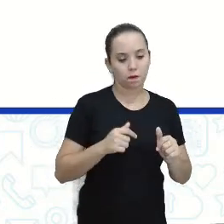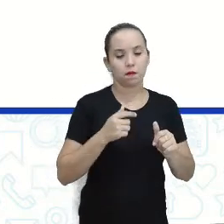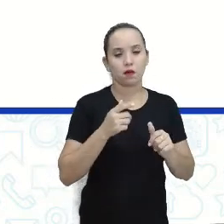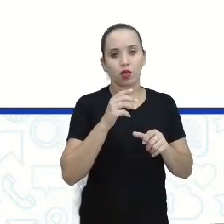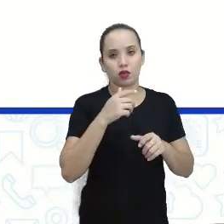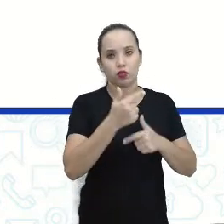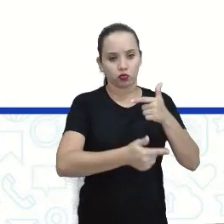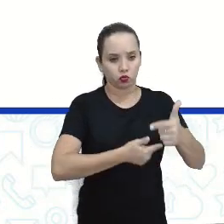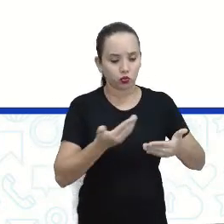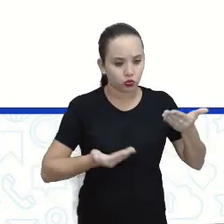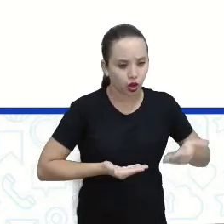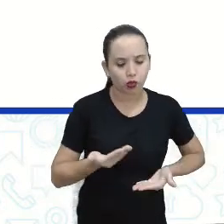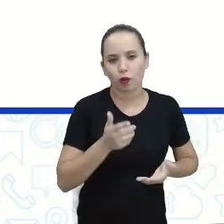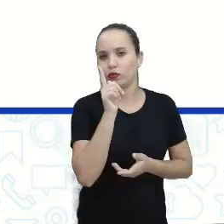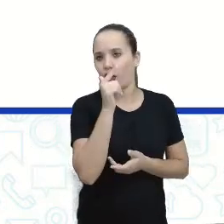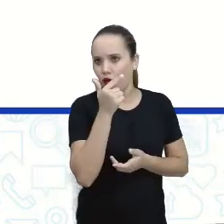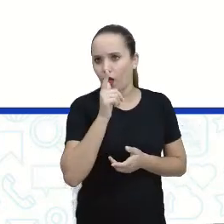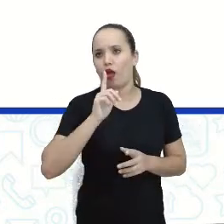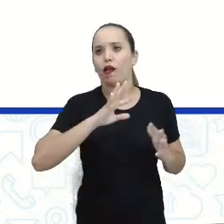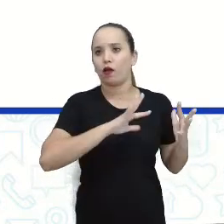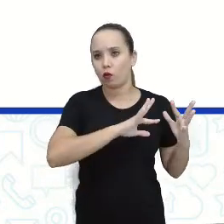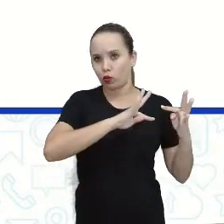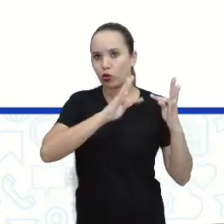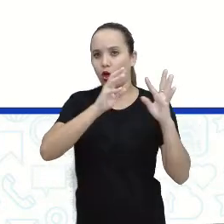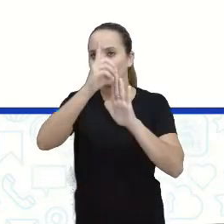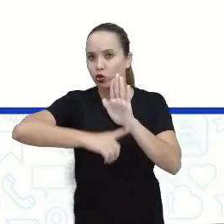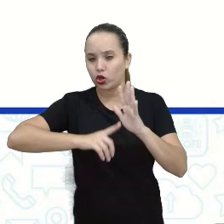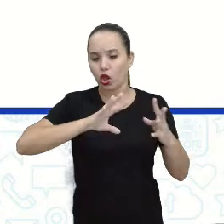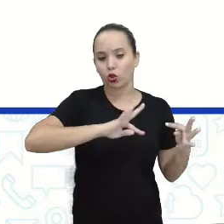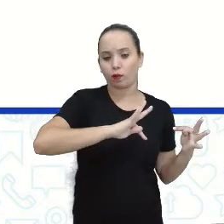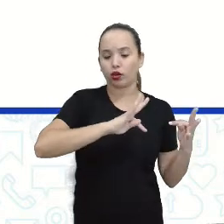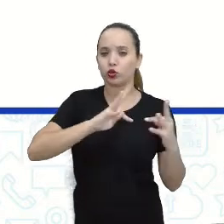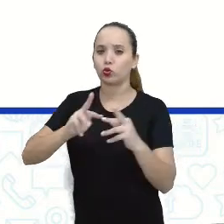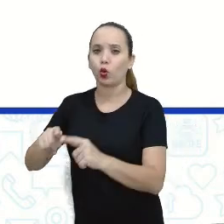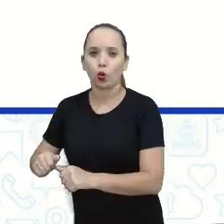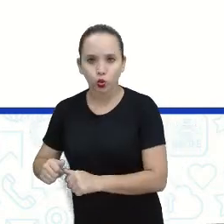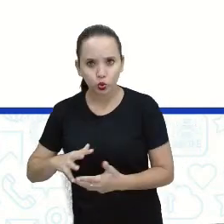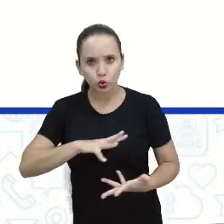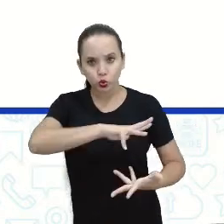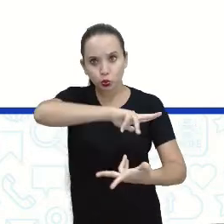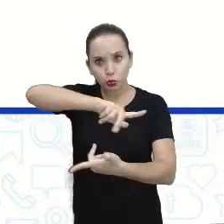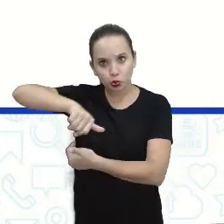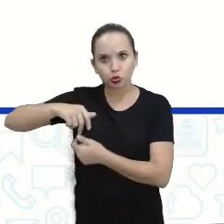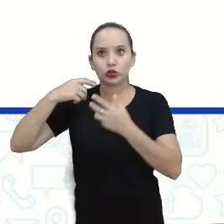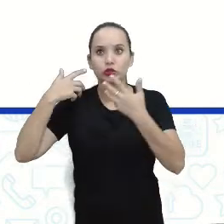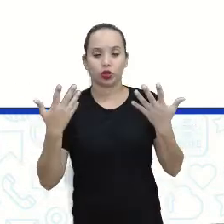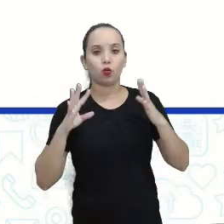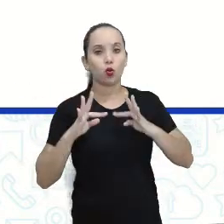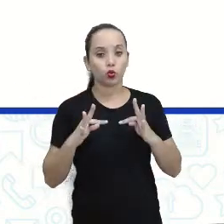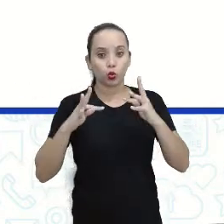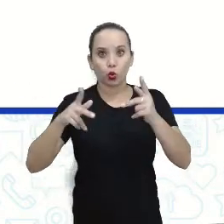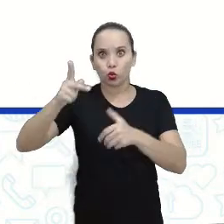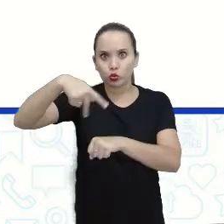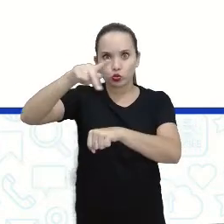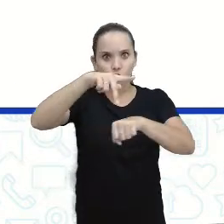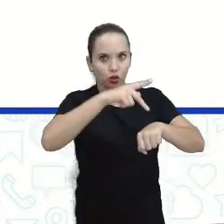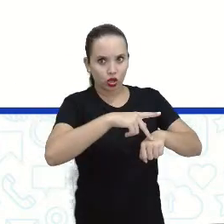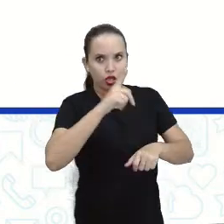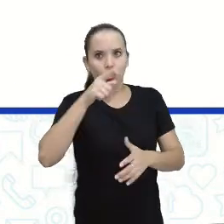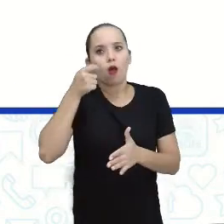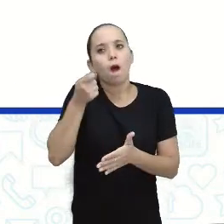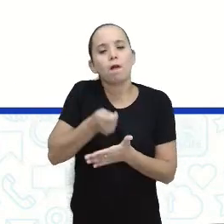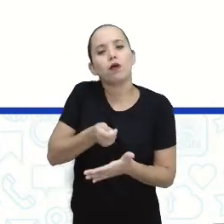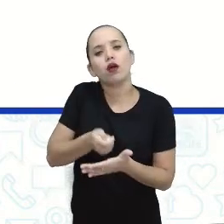Então, todos os países, né, eles têm essa obrigação de fornecer água e